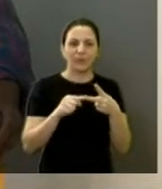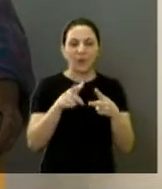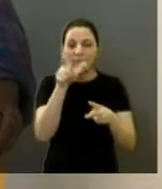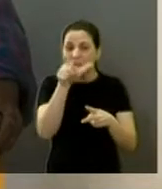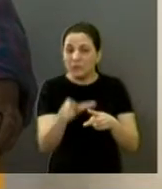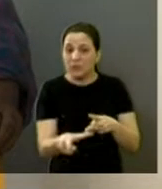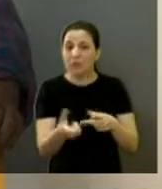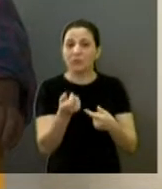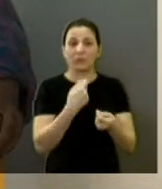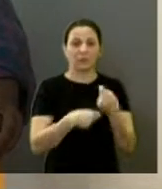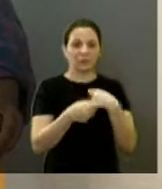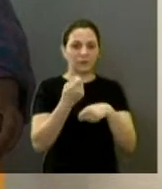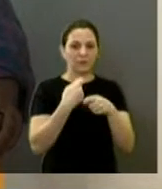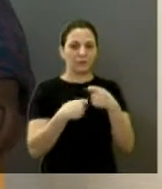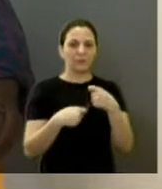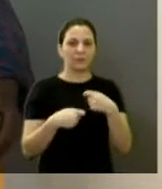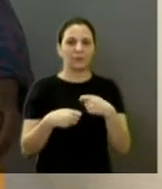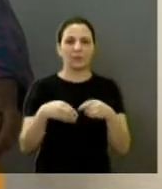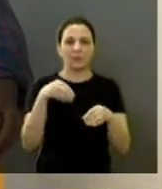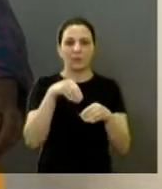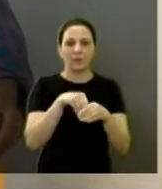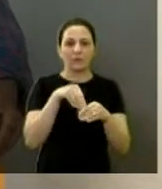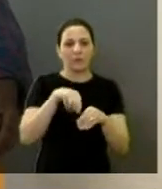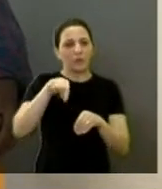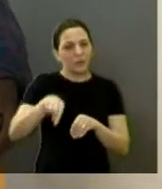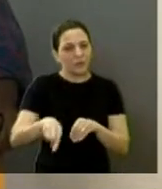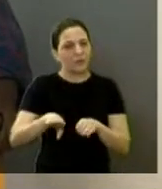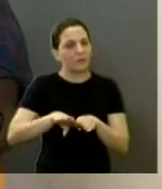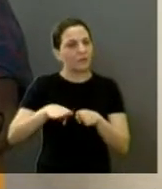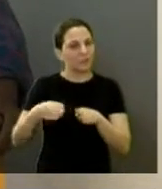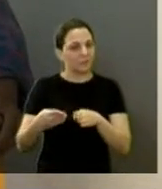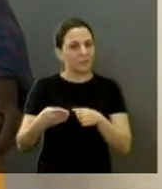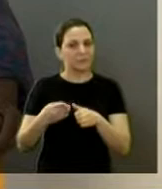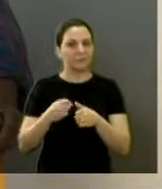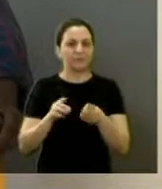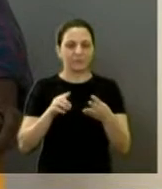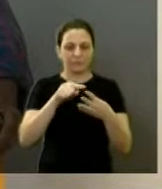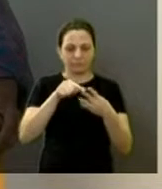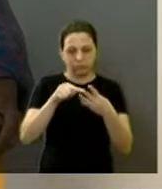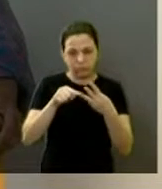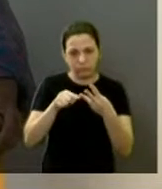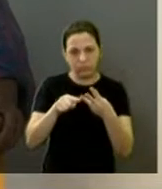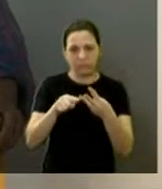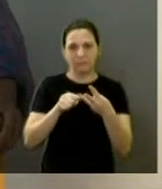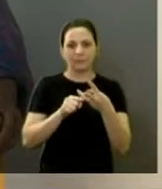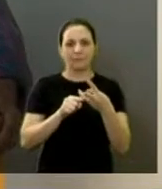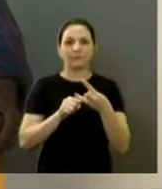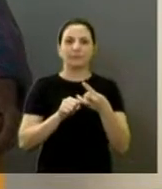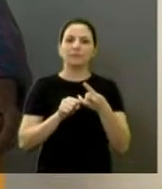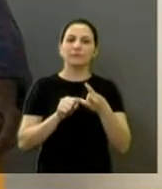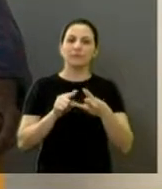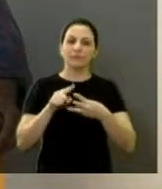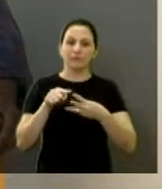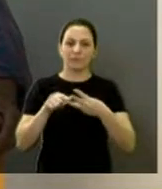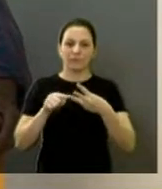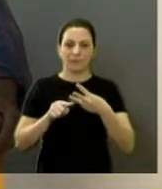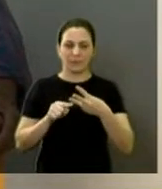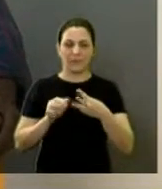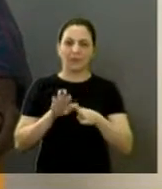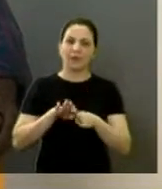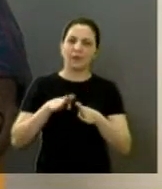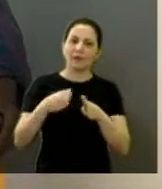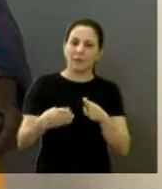e para garantir a votação nessa casa essa casa aqui nós como vereadores